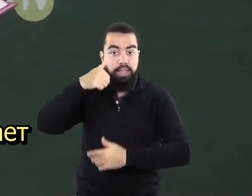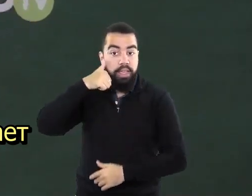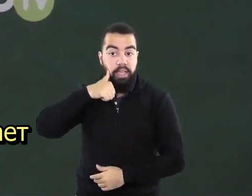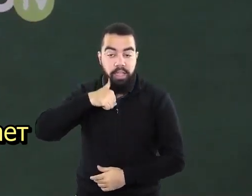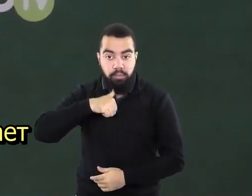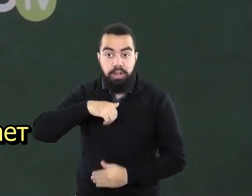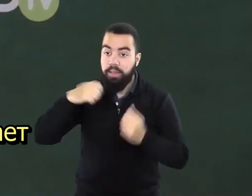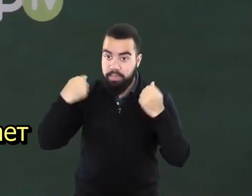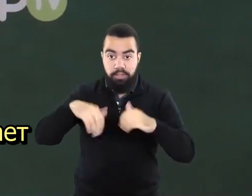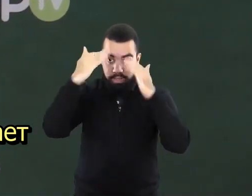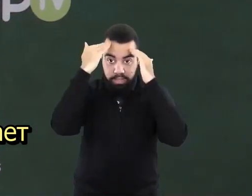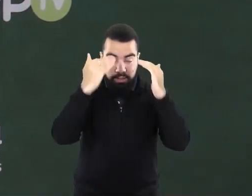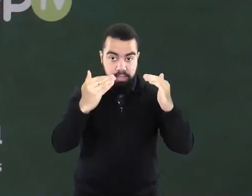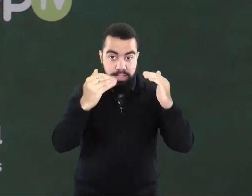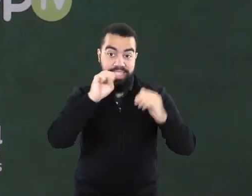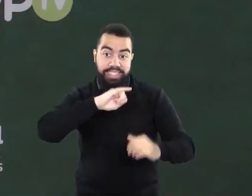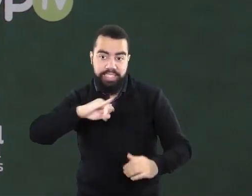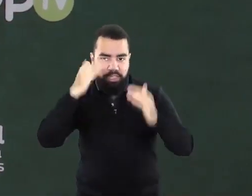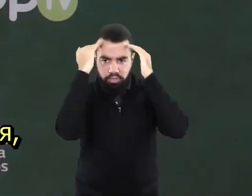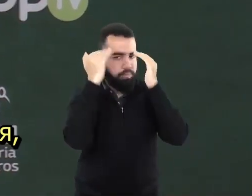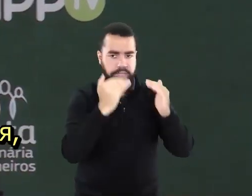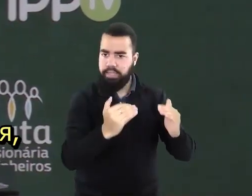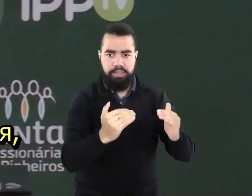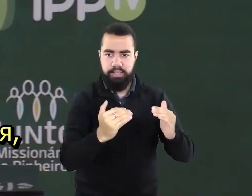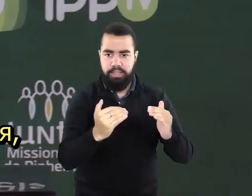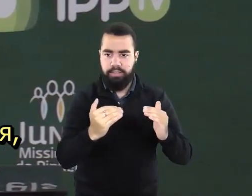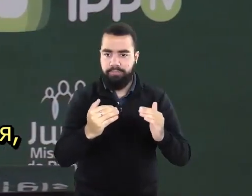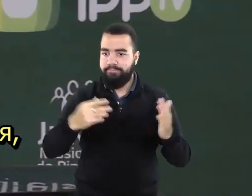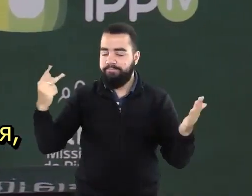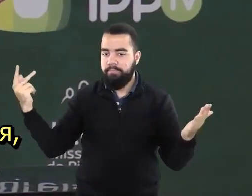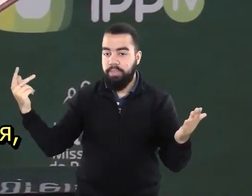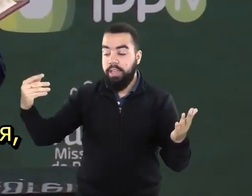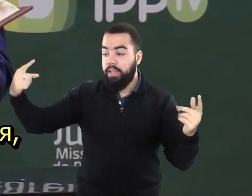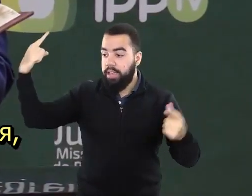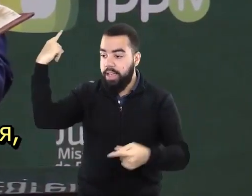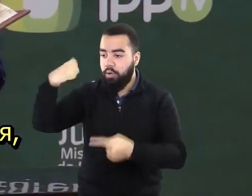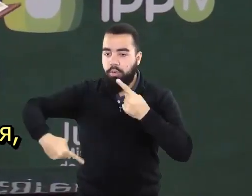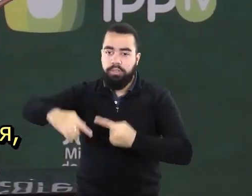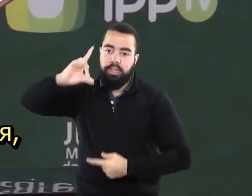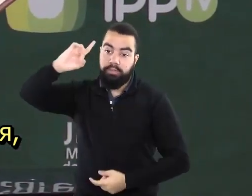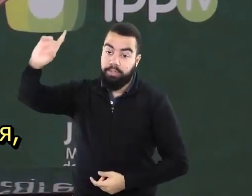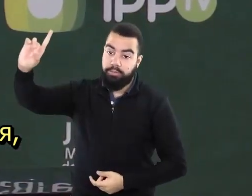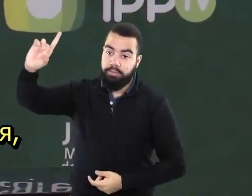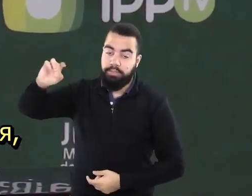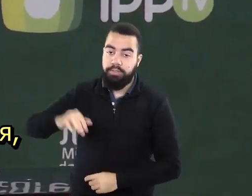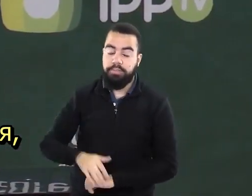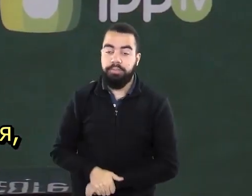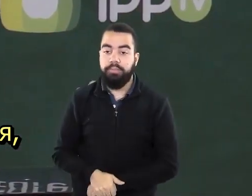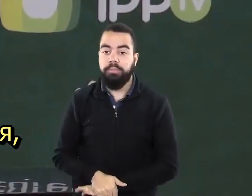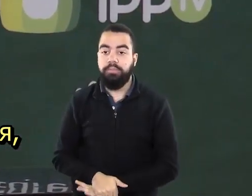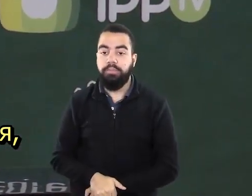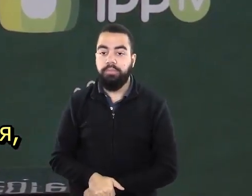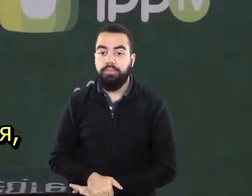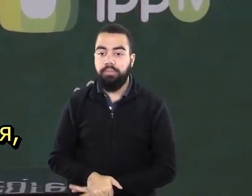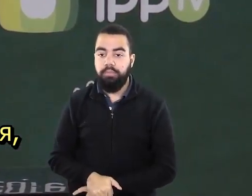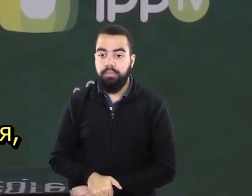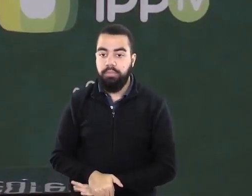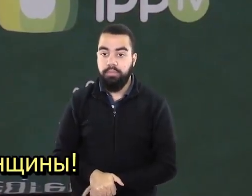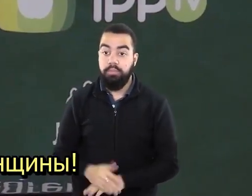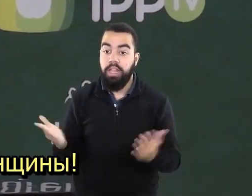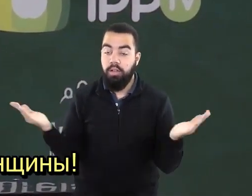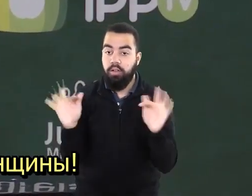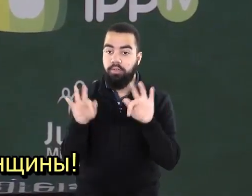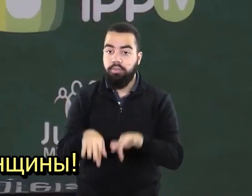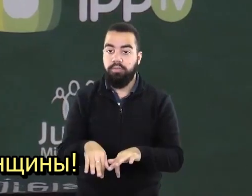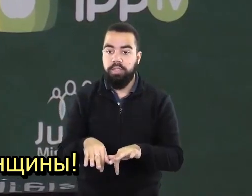do que Deus estabelece. Agora vejam vocês, meus amados irmãos, para fechar o argumento da submissão. A